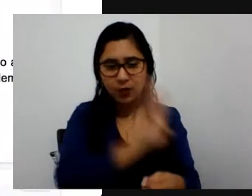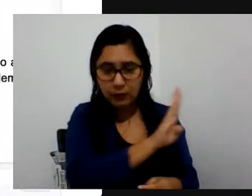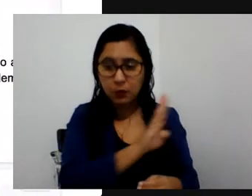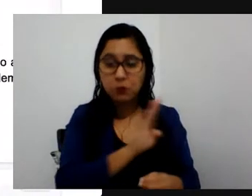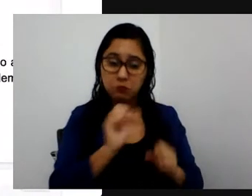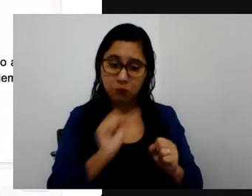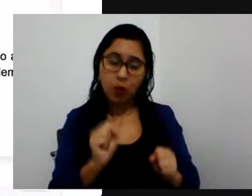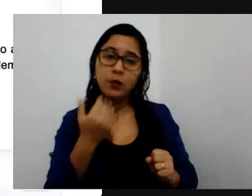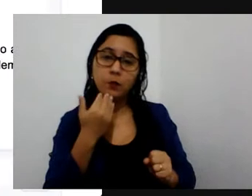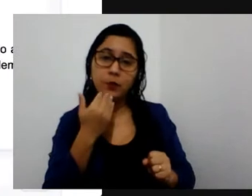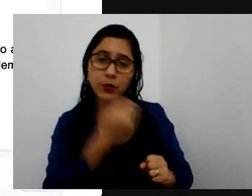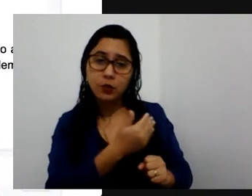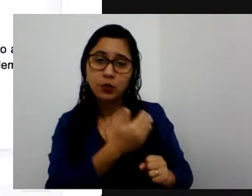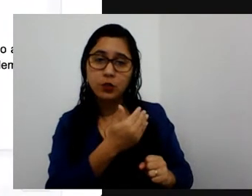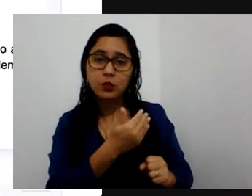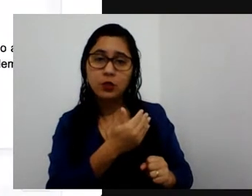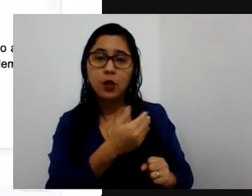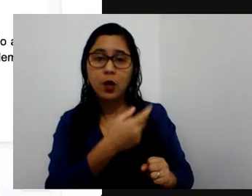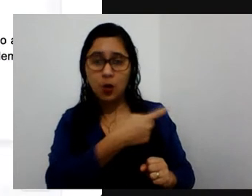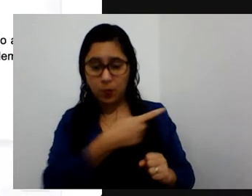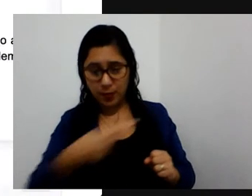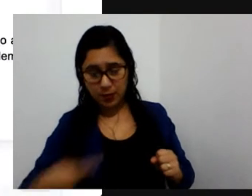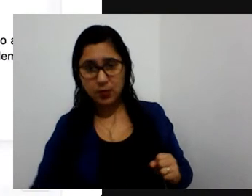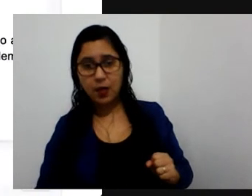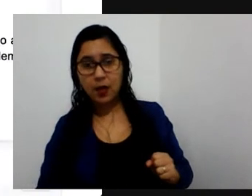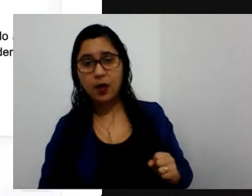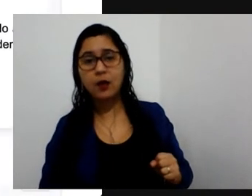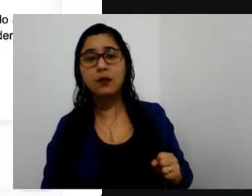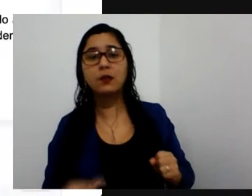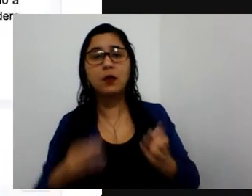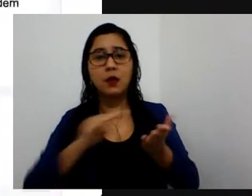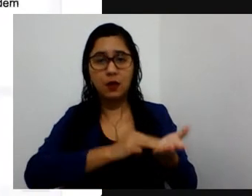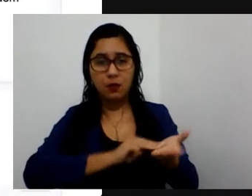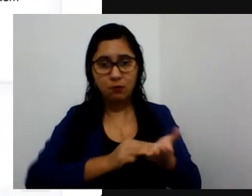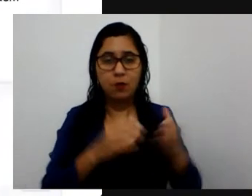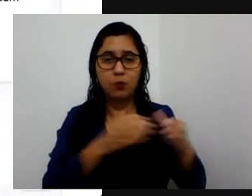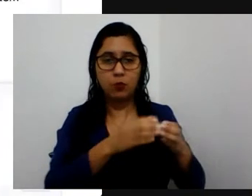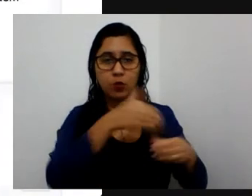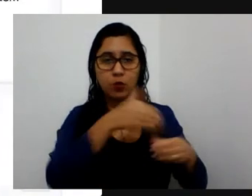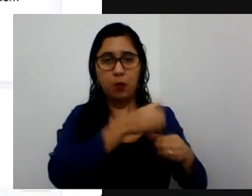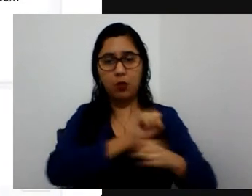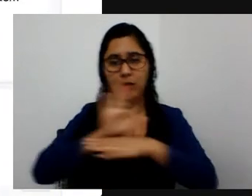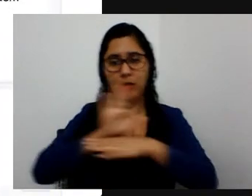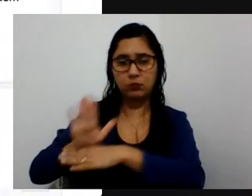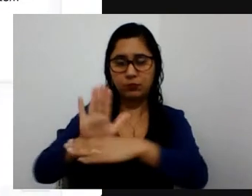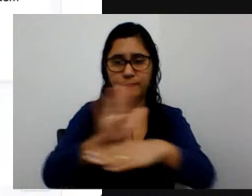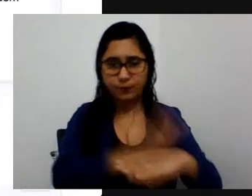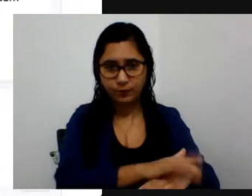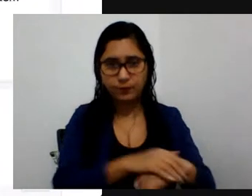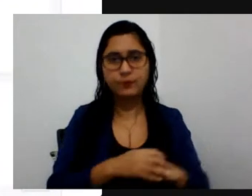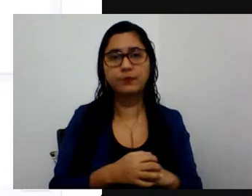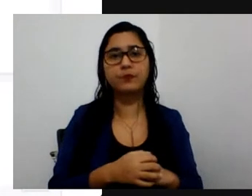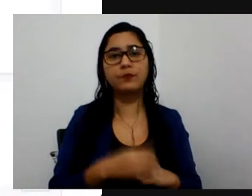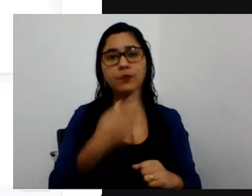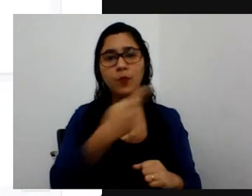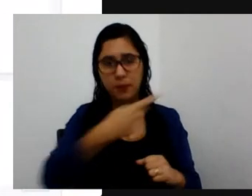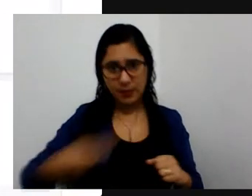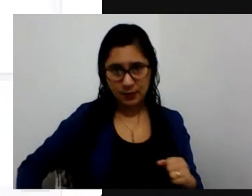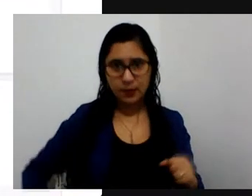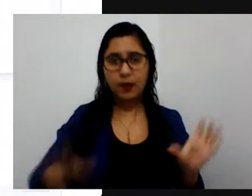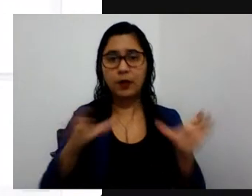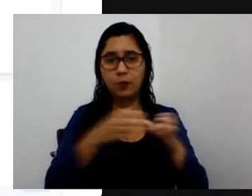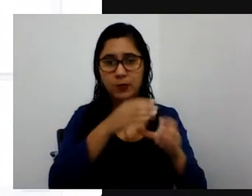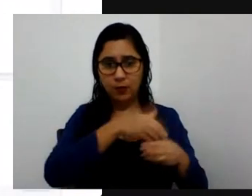ainda a colaboração do presidente e demais membros da Comissão Eleitoral. O presidente da Comissão Eleitoral